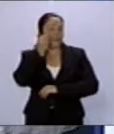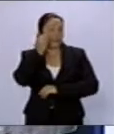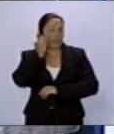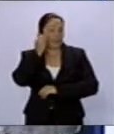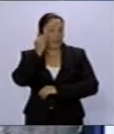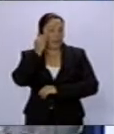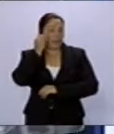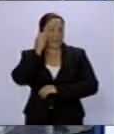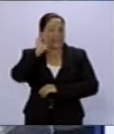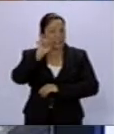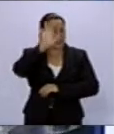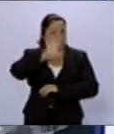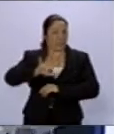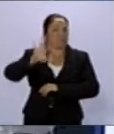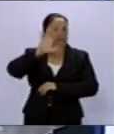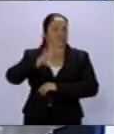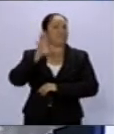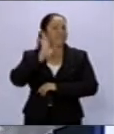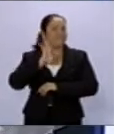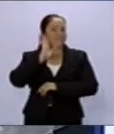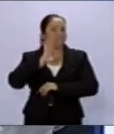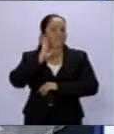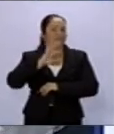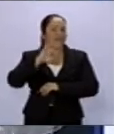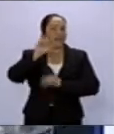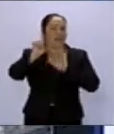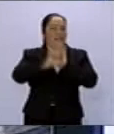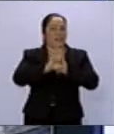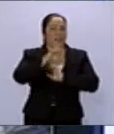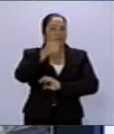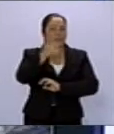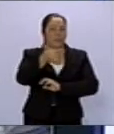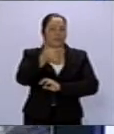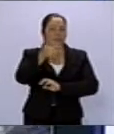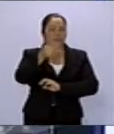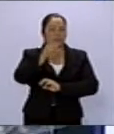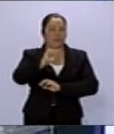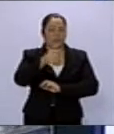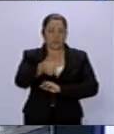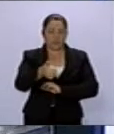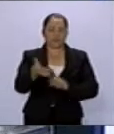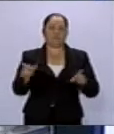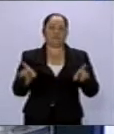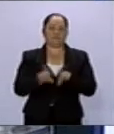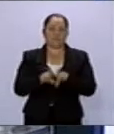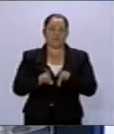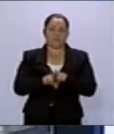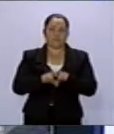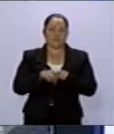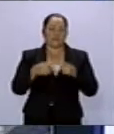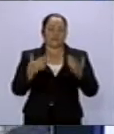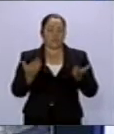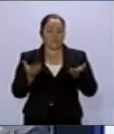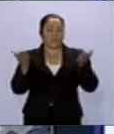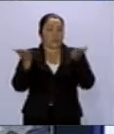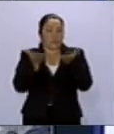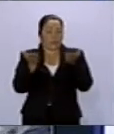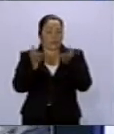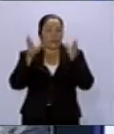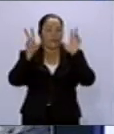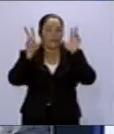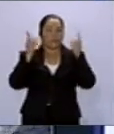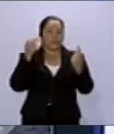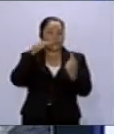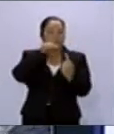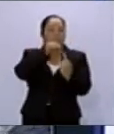e a e a Ino tão legal estabelecida na lei 12.871 portanto aquilo que é objeto hoje dá avaliação e do